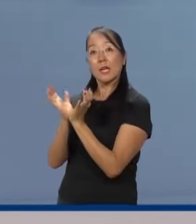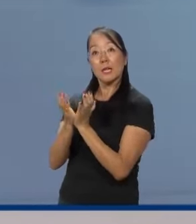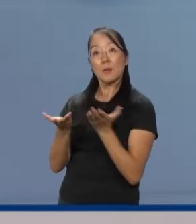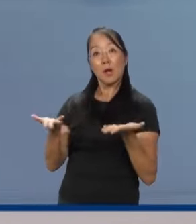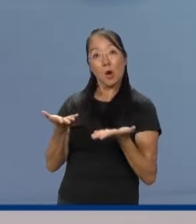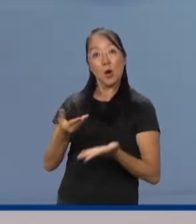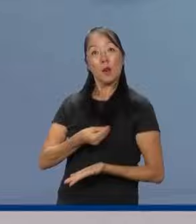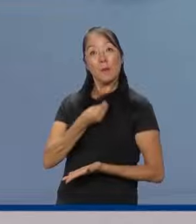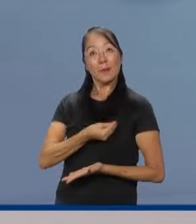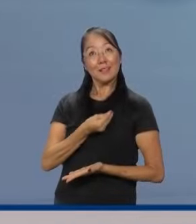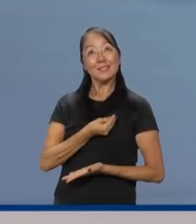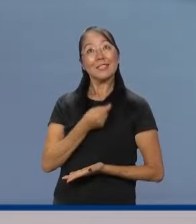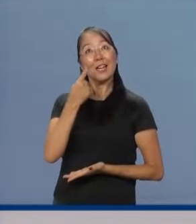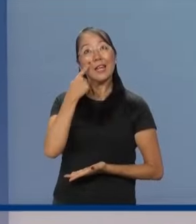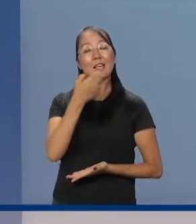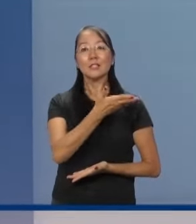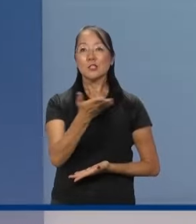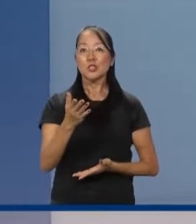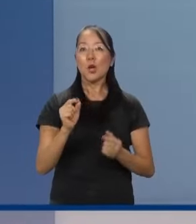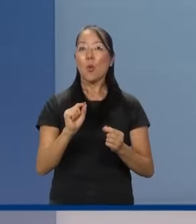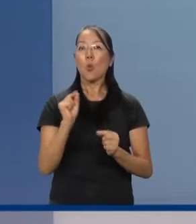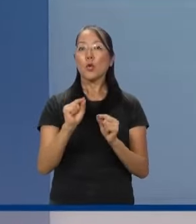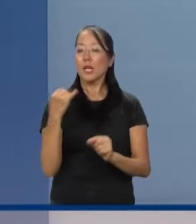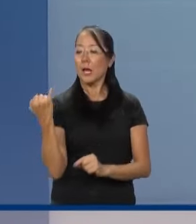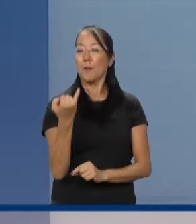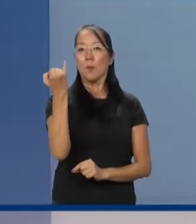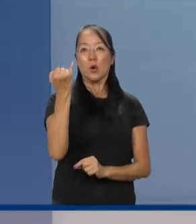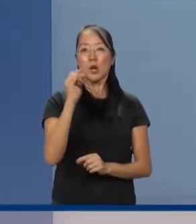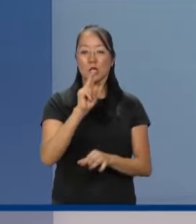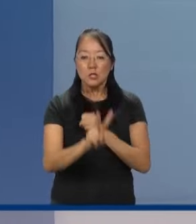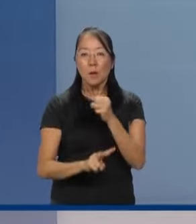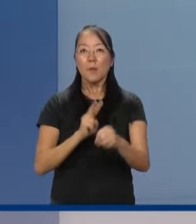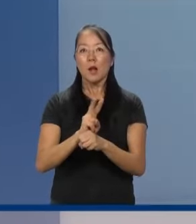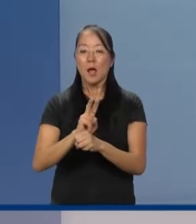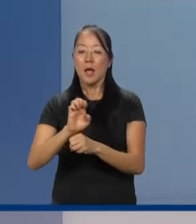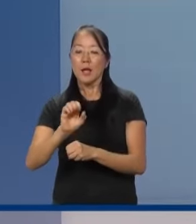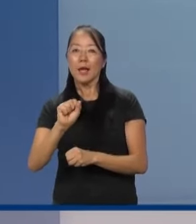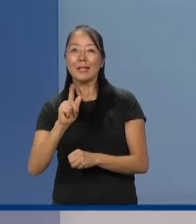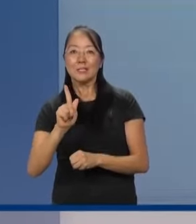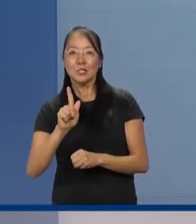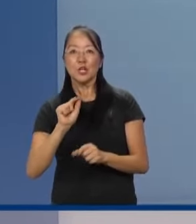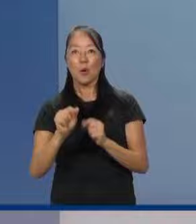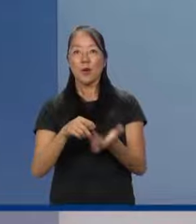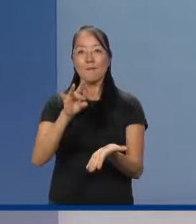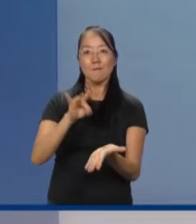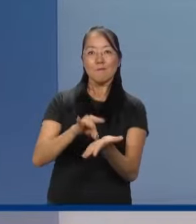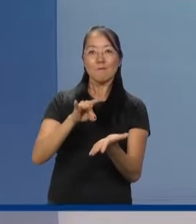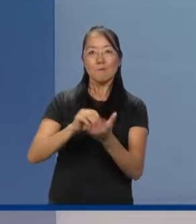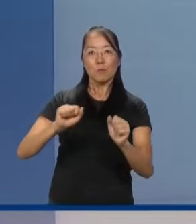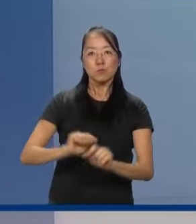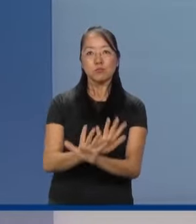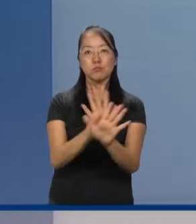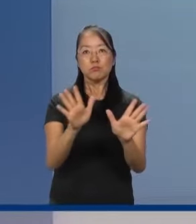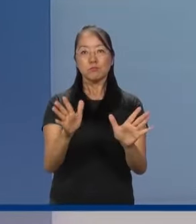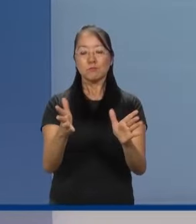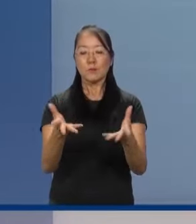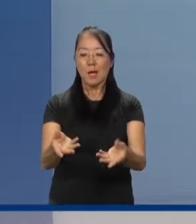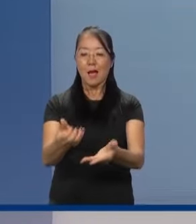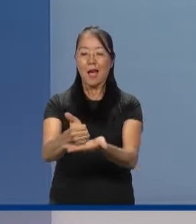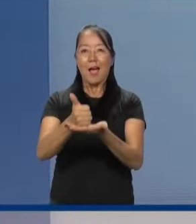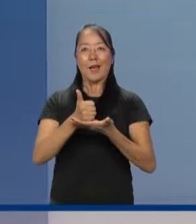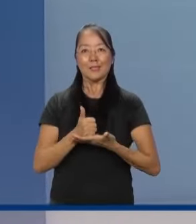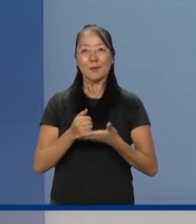início. Acho que o grande pilar da sustentabilidade da Agenda ESG é a transparência. Então, receber esse reconhecimento de uma instituição tão séria, né,